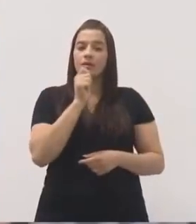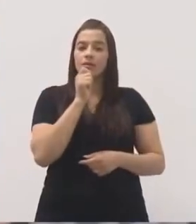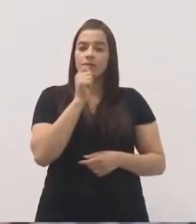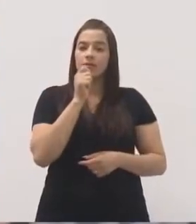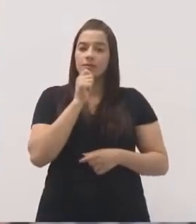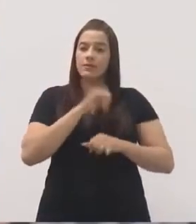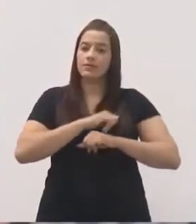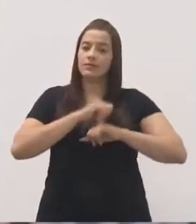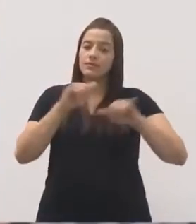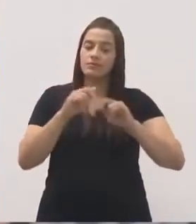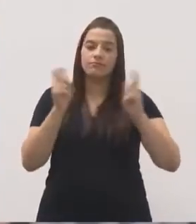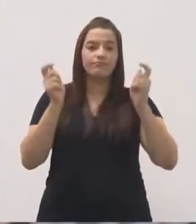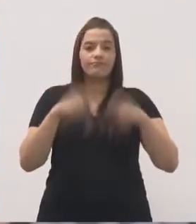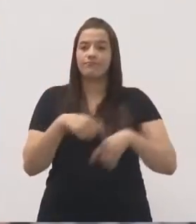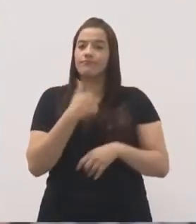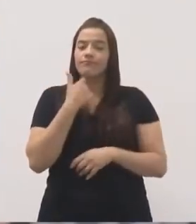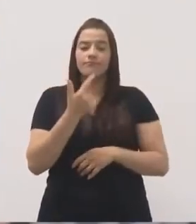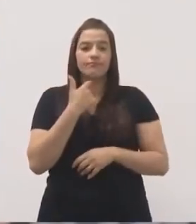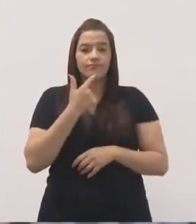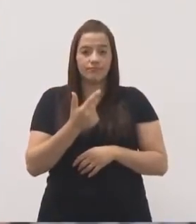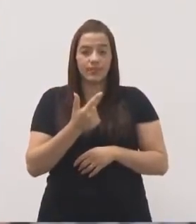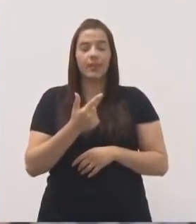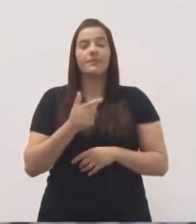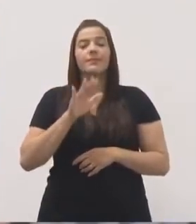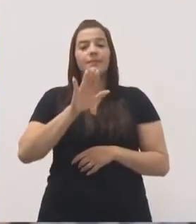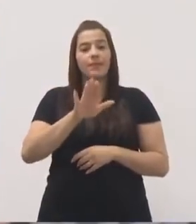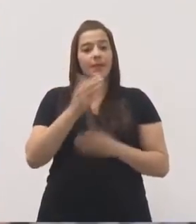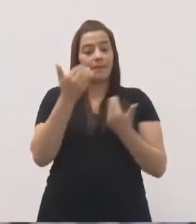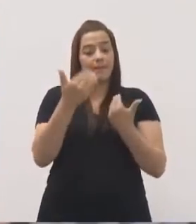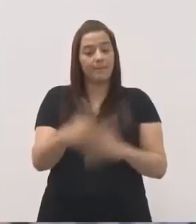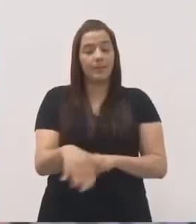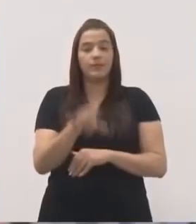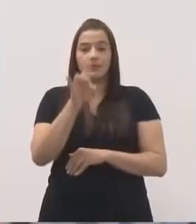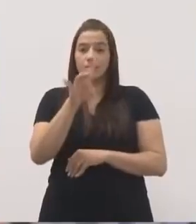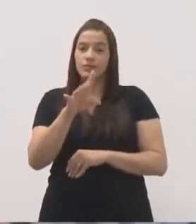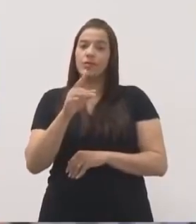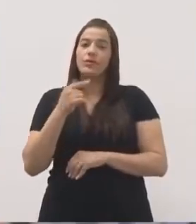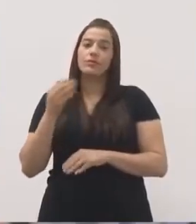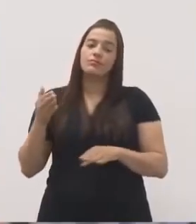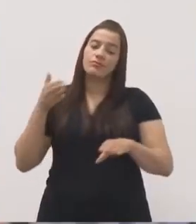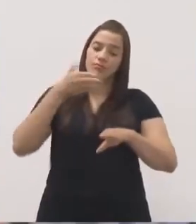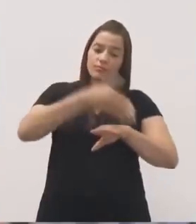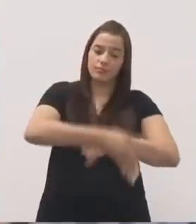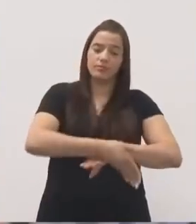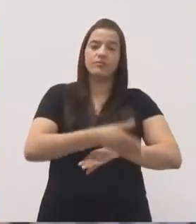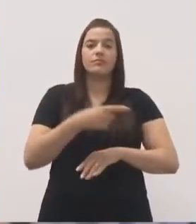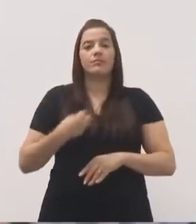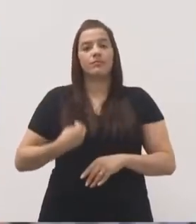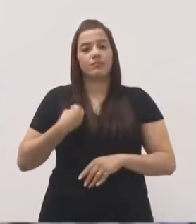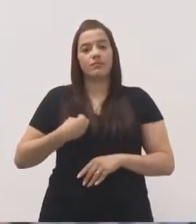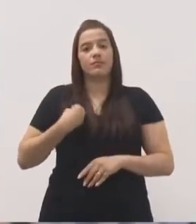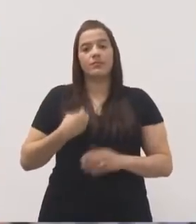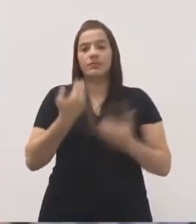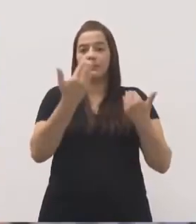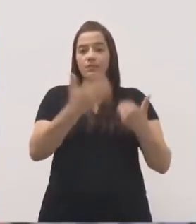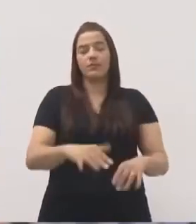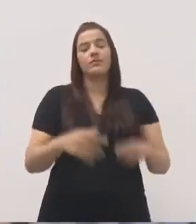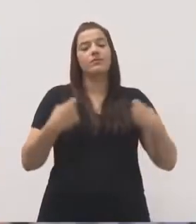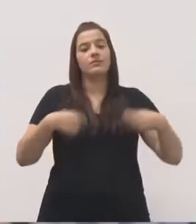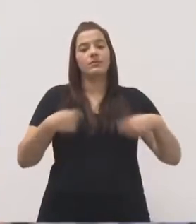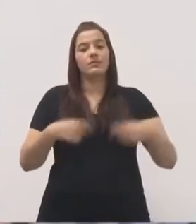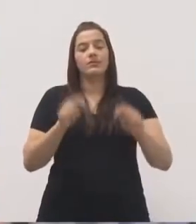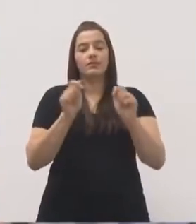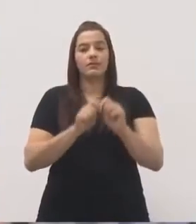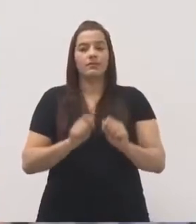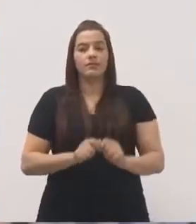essa possibilidade, porque até então a prova só poderá acontecer em formato presencial mesmo, tá, professora? Com